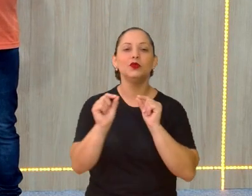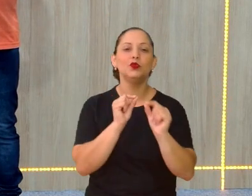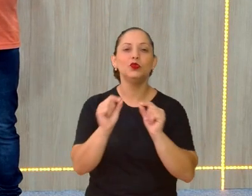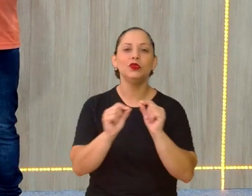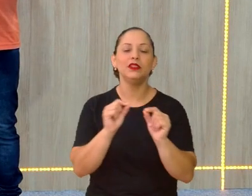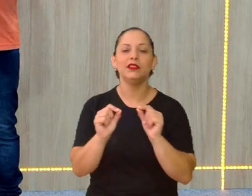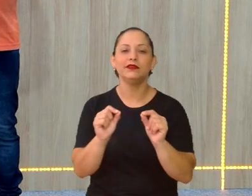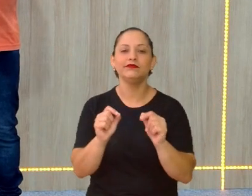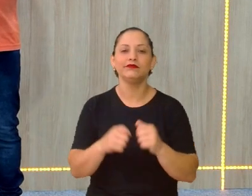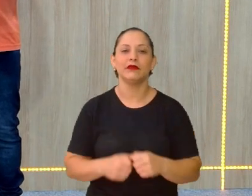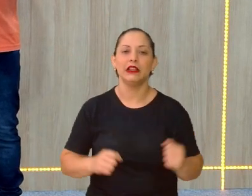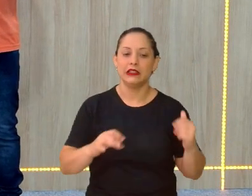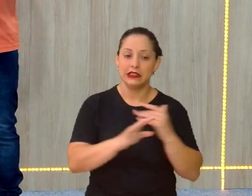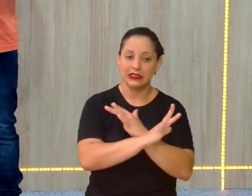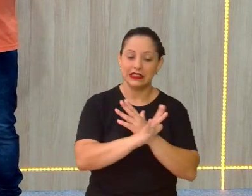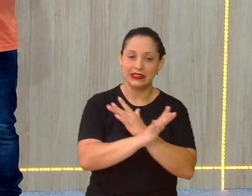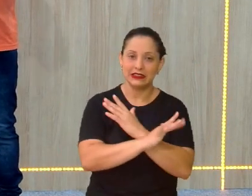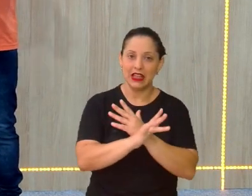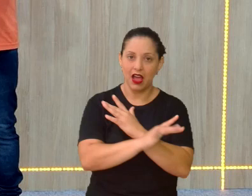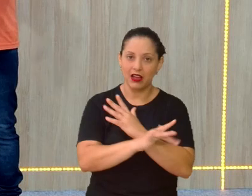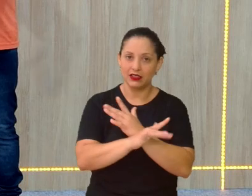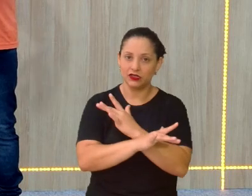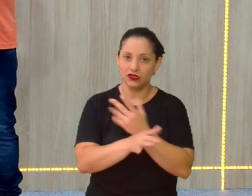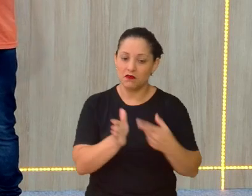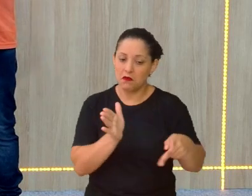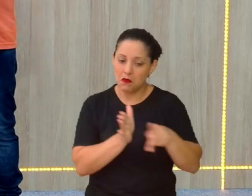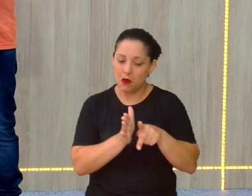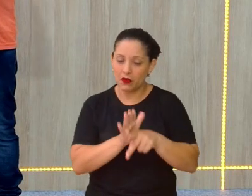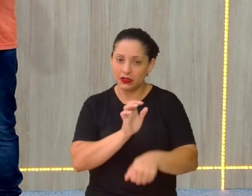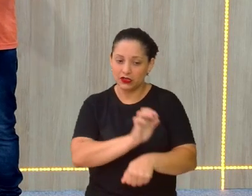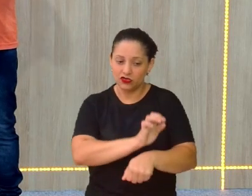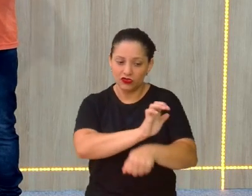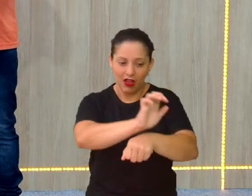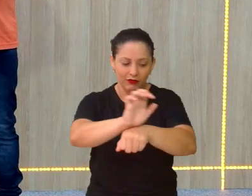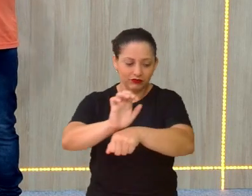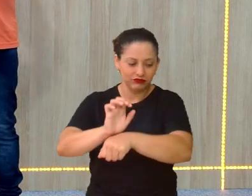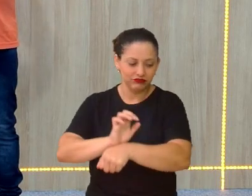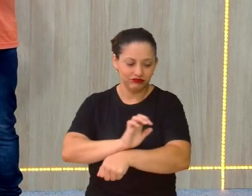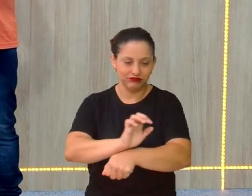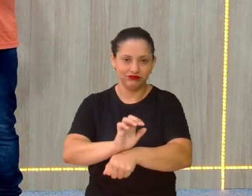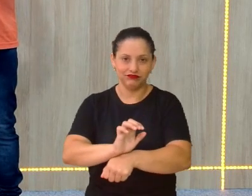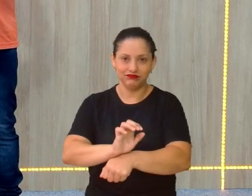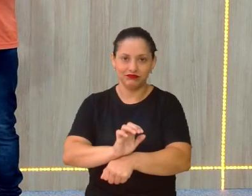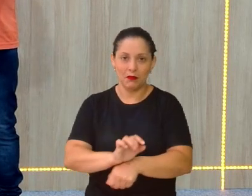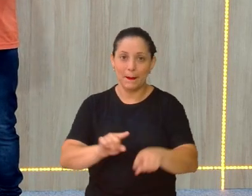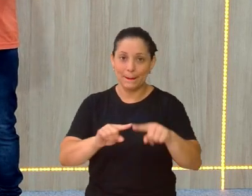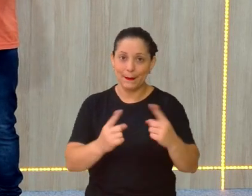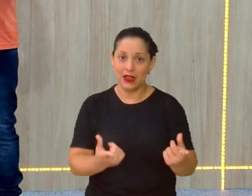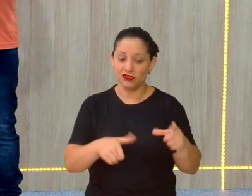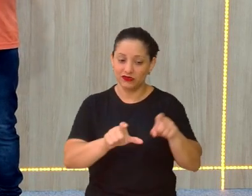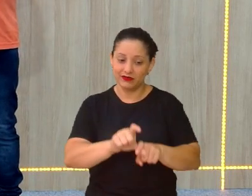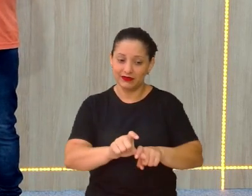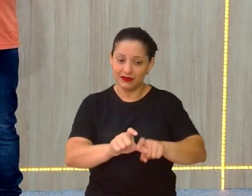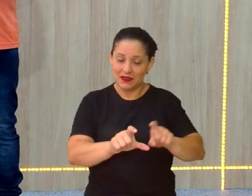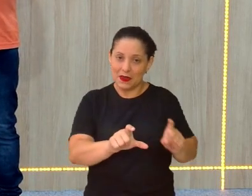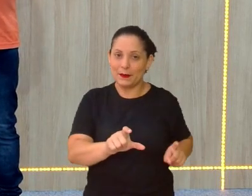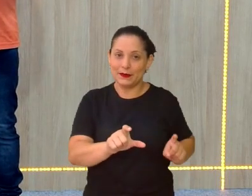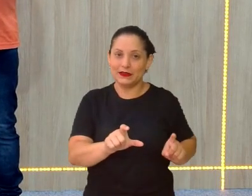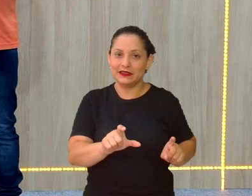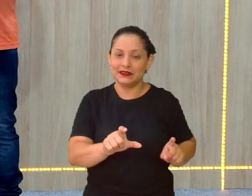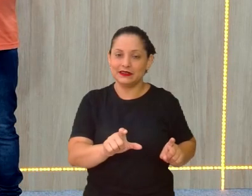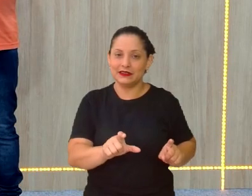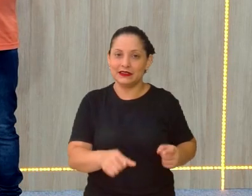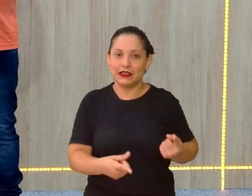formação das chamadas cidades-estados, né, que pertenciam ao mesmo território, mas eram independentes, porque o território